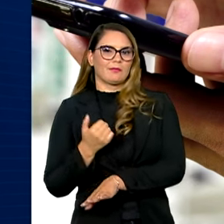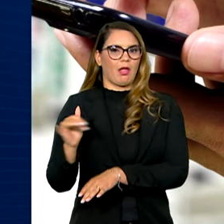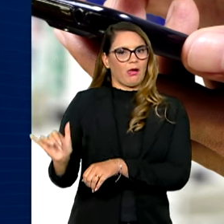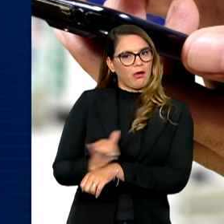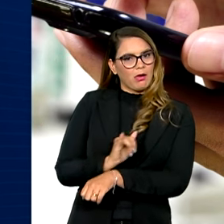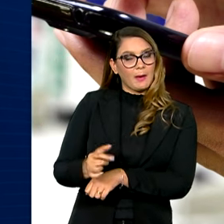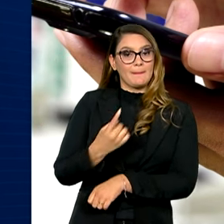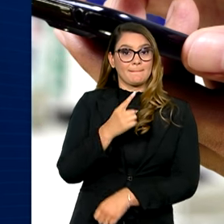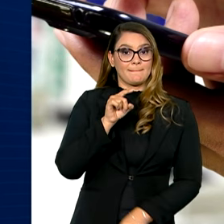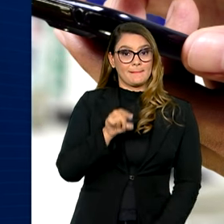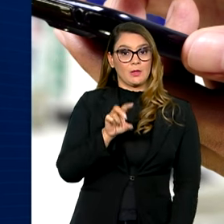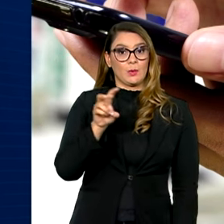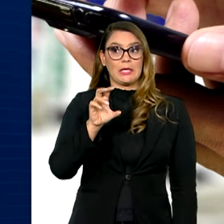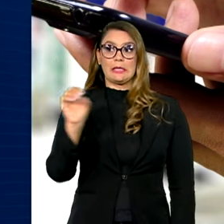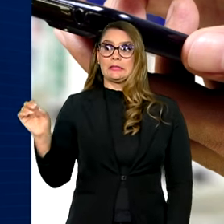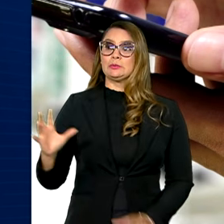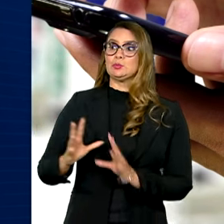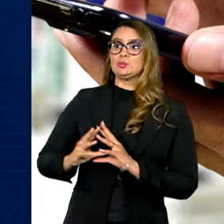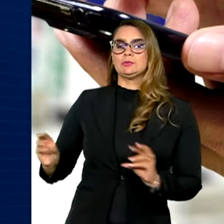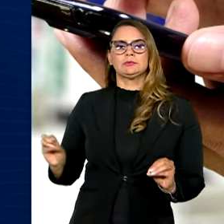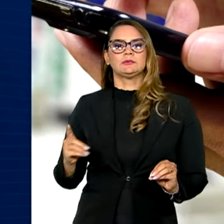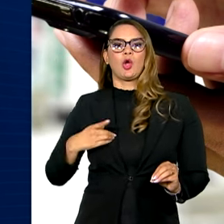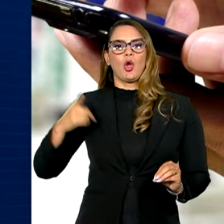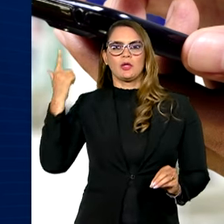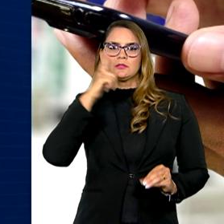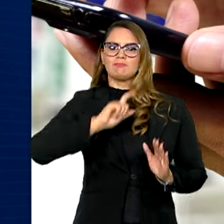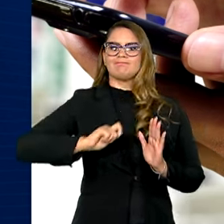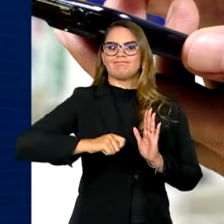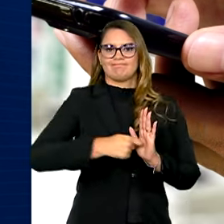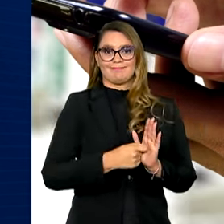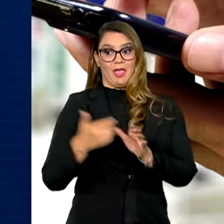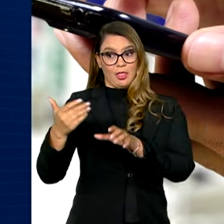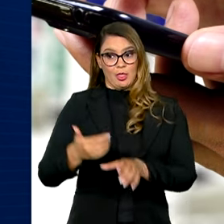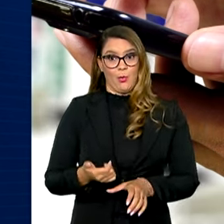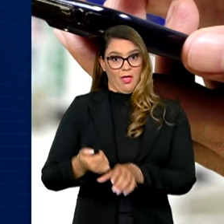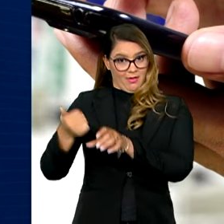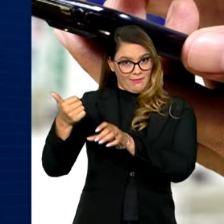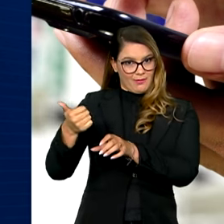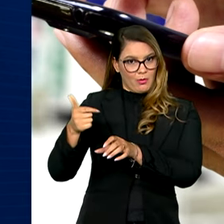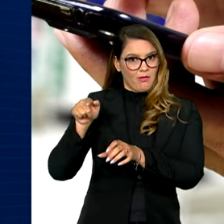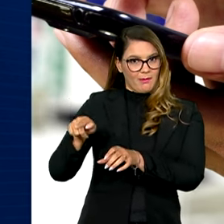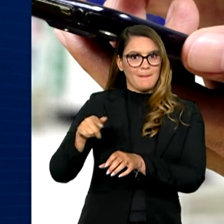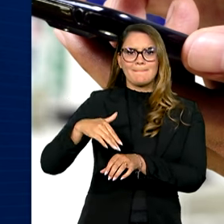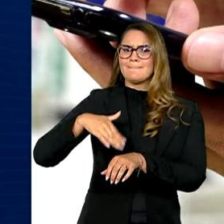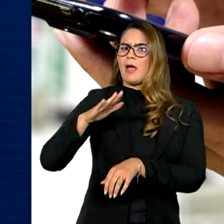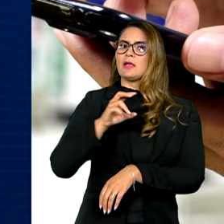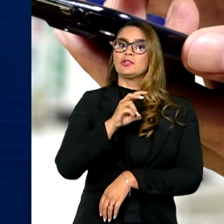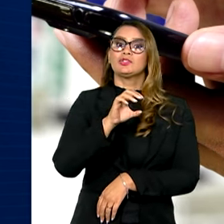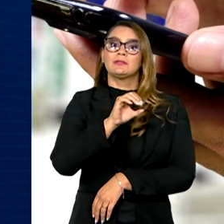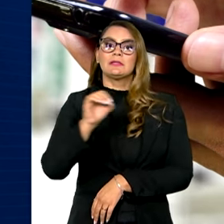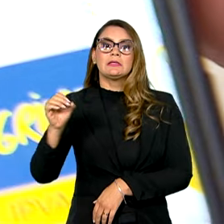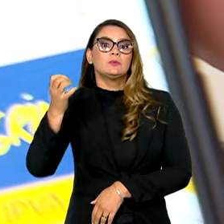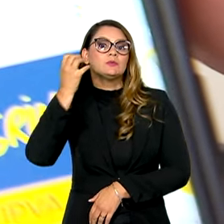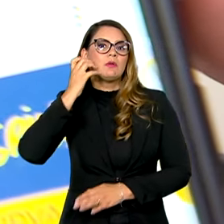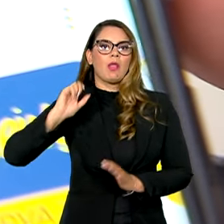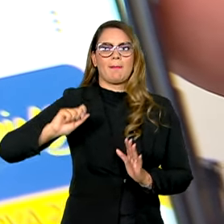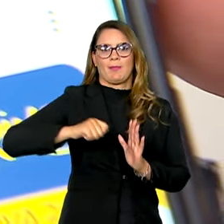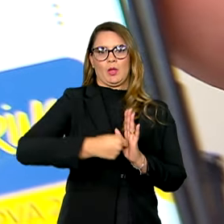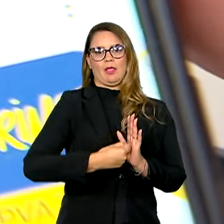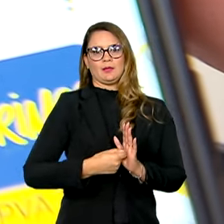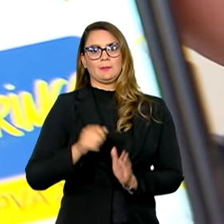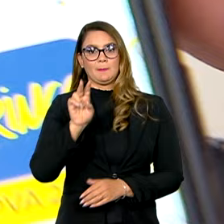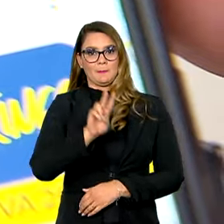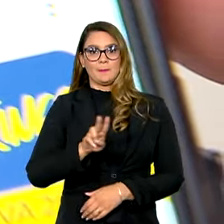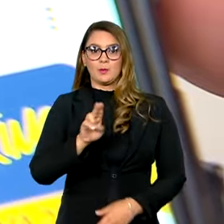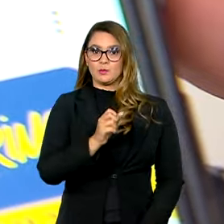10000 perdidos foram bloqueados só no reveillon foram mais de 500 aparelhos bloqueados para usar